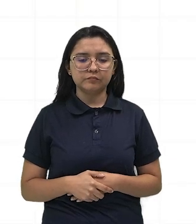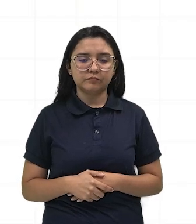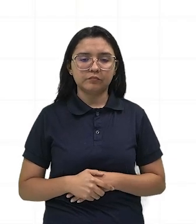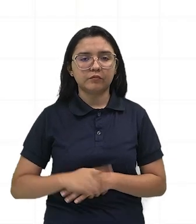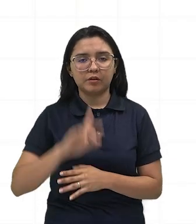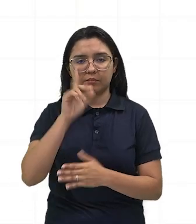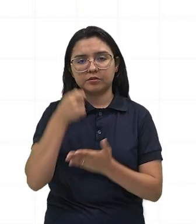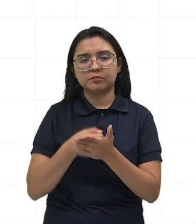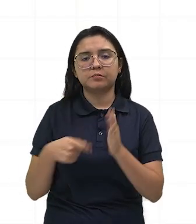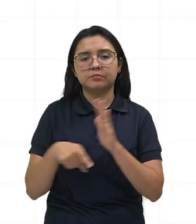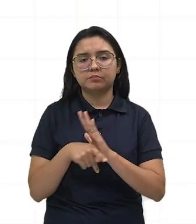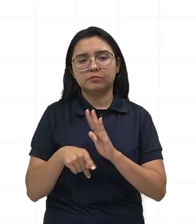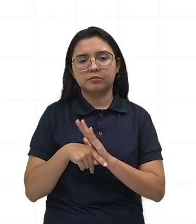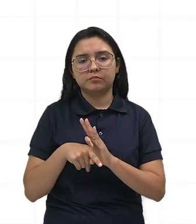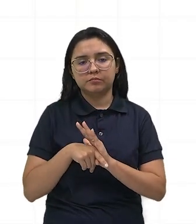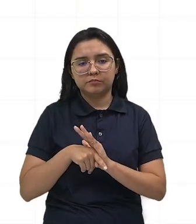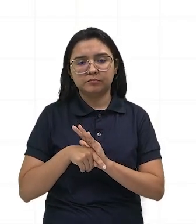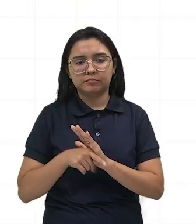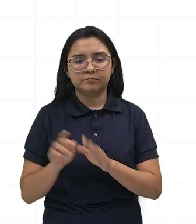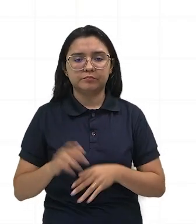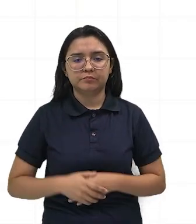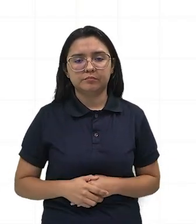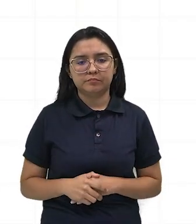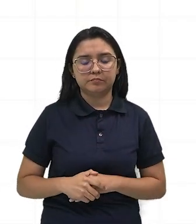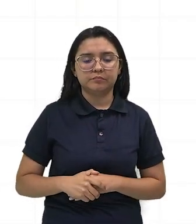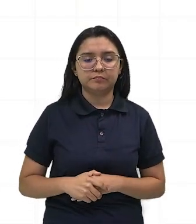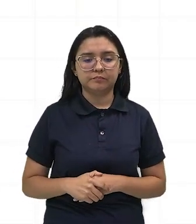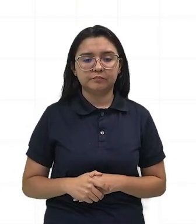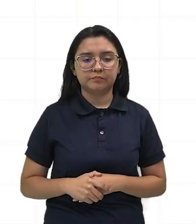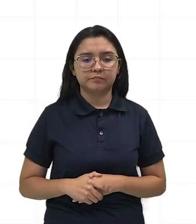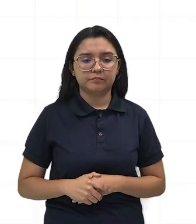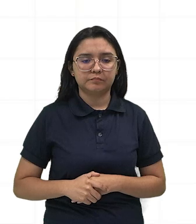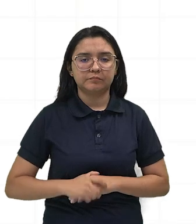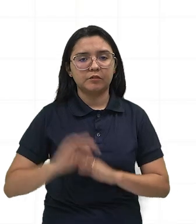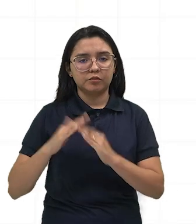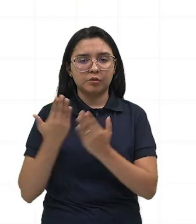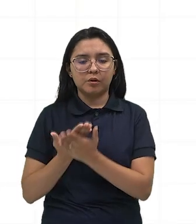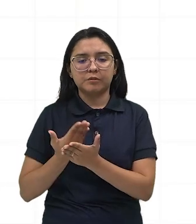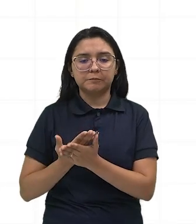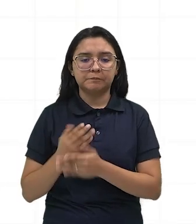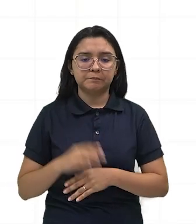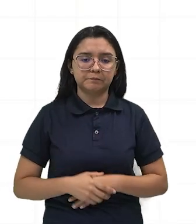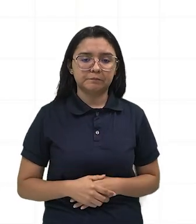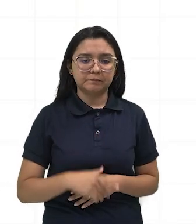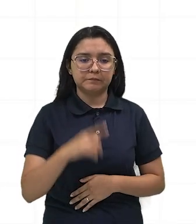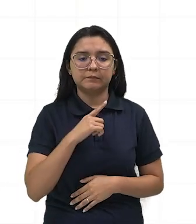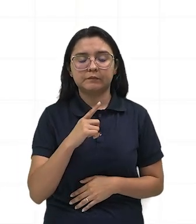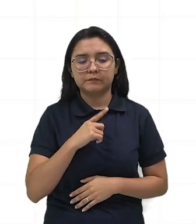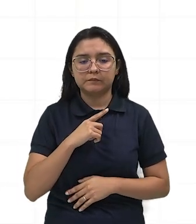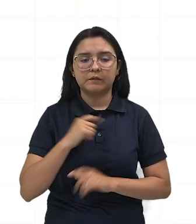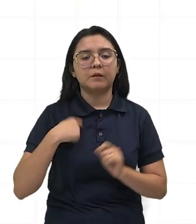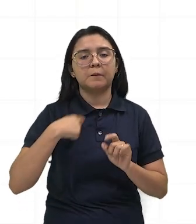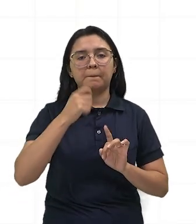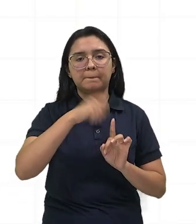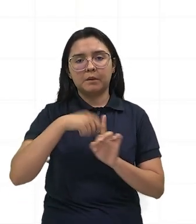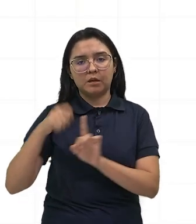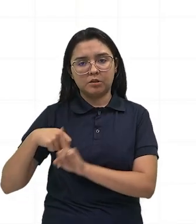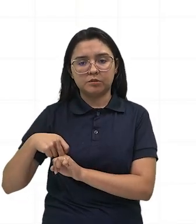administração. Então, quer essas notas trimestrais. Então, nós temos aí mensal, né,